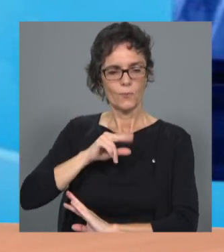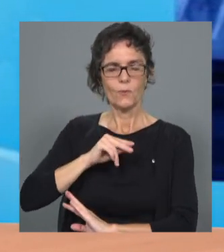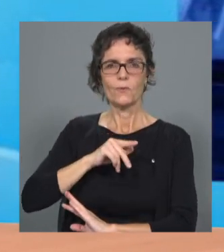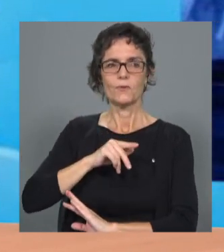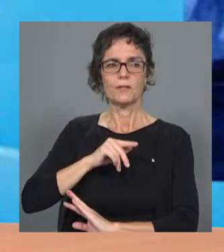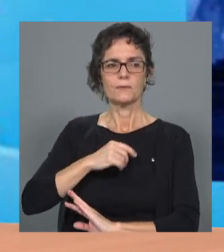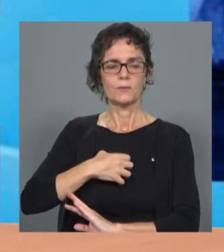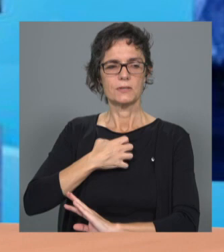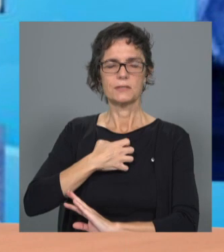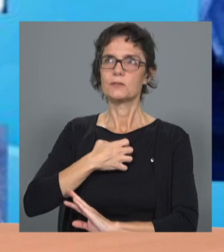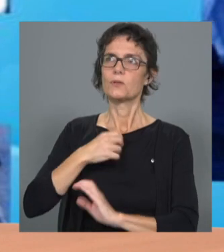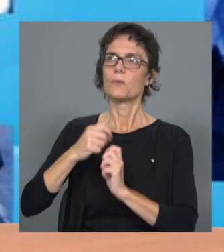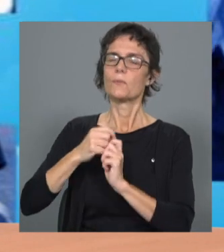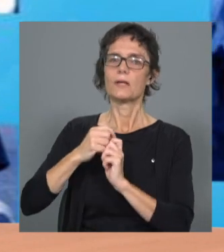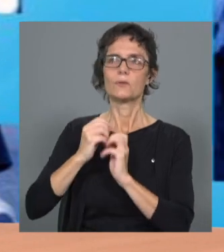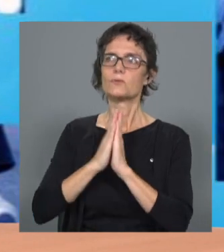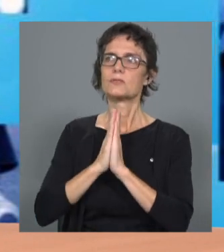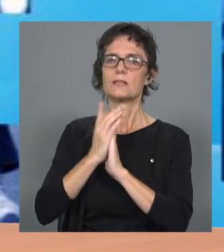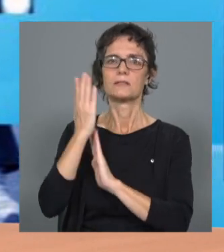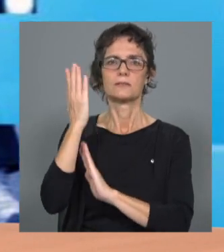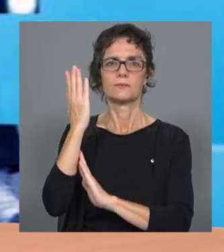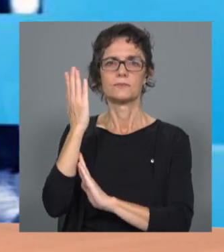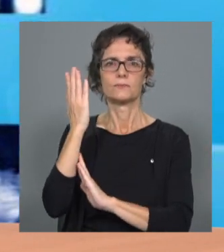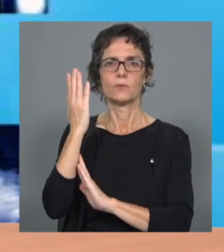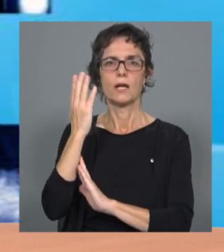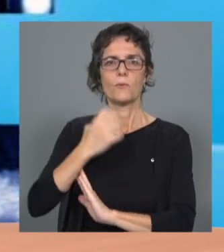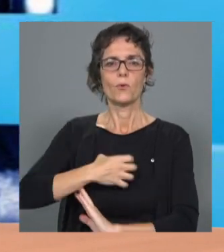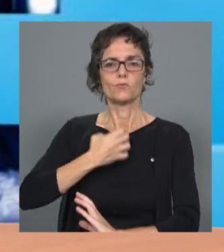a santidade em Igreja, não é? Dos batizados, que